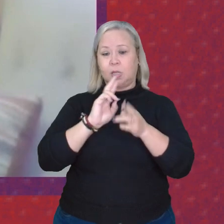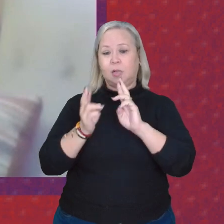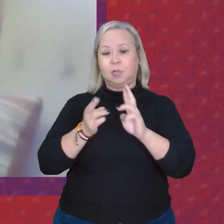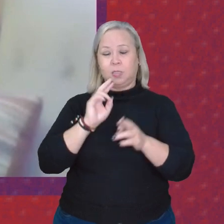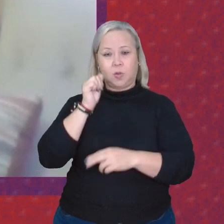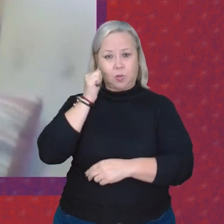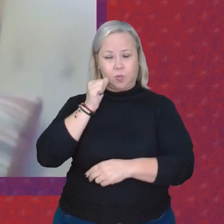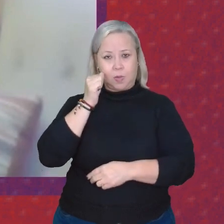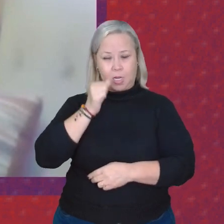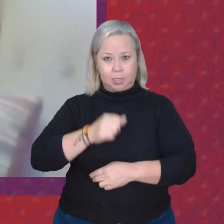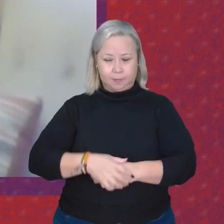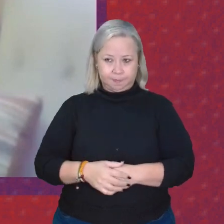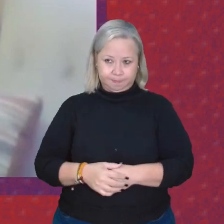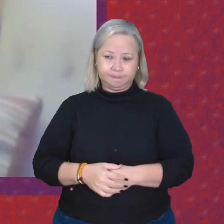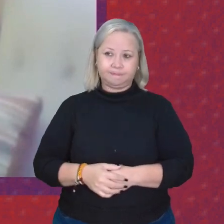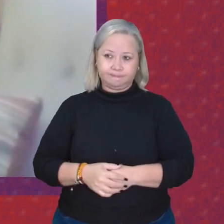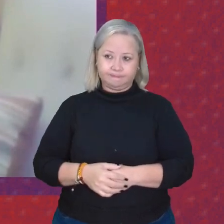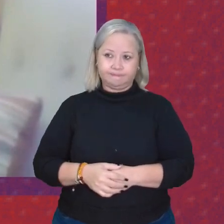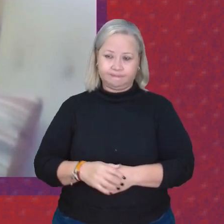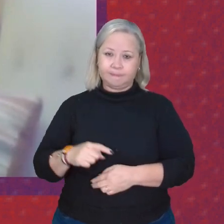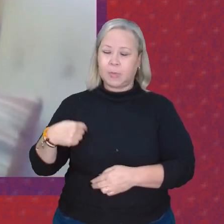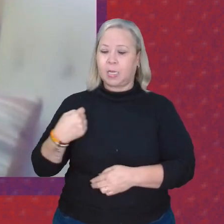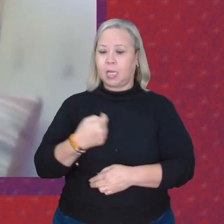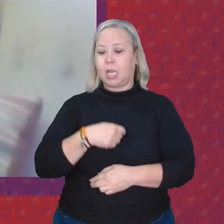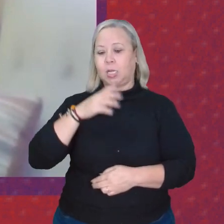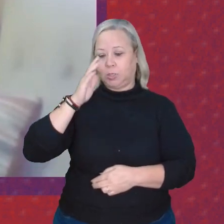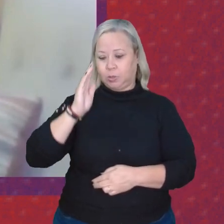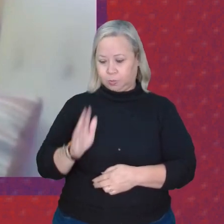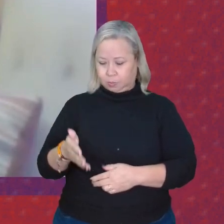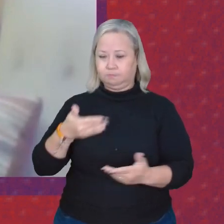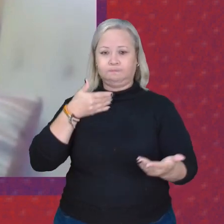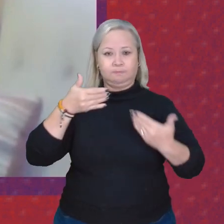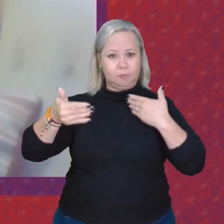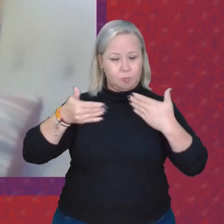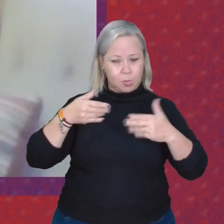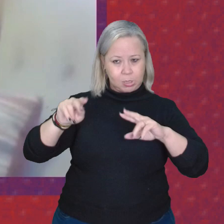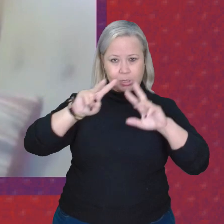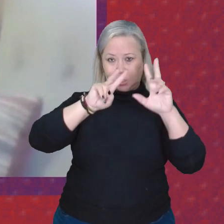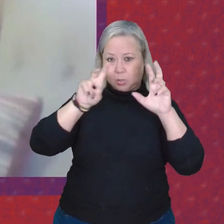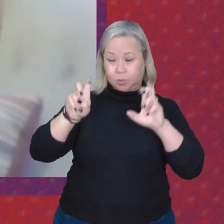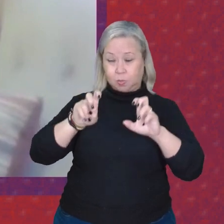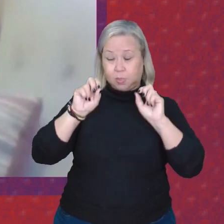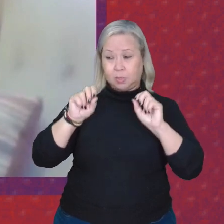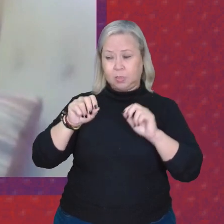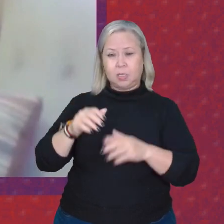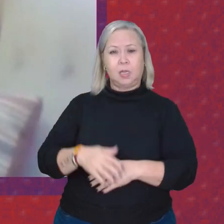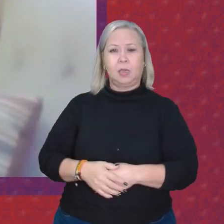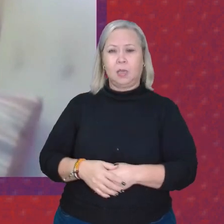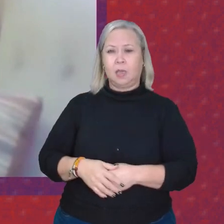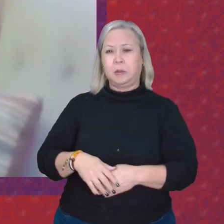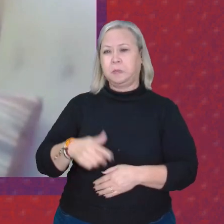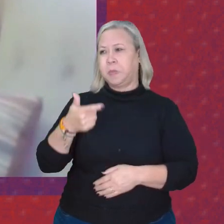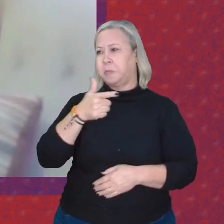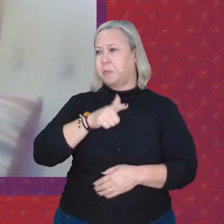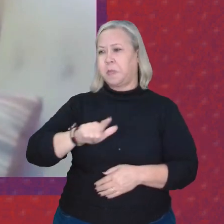mulheres, né? Nós já conversamos sobre isso em outros momentos,